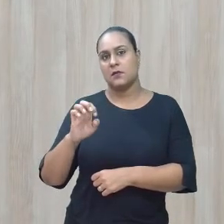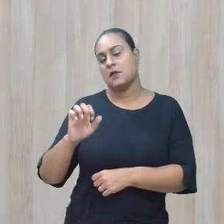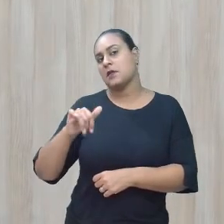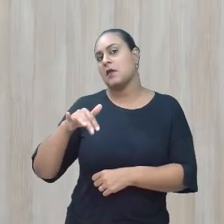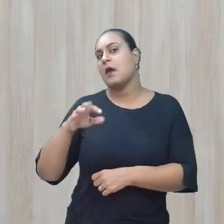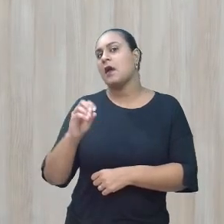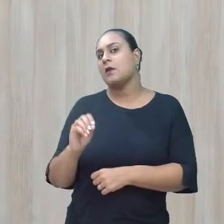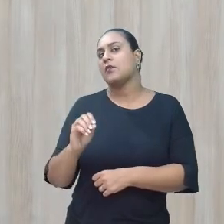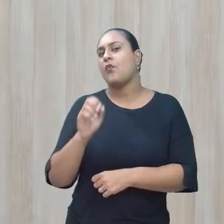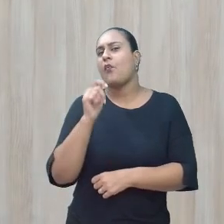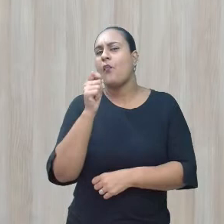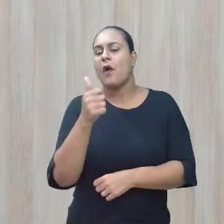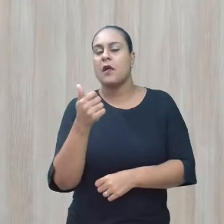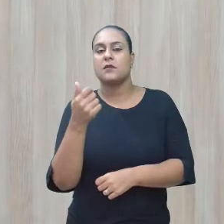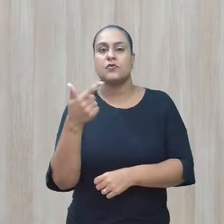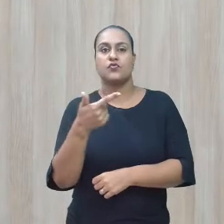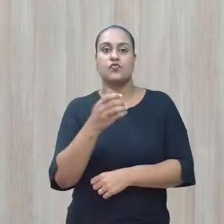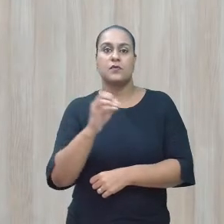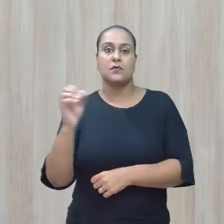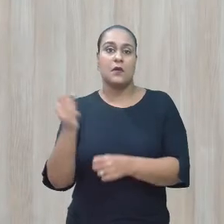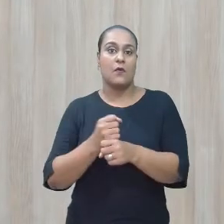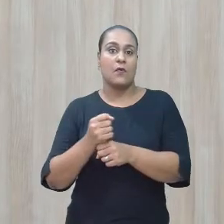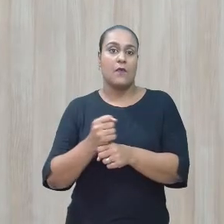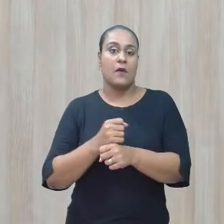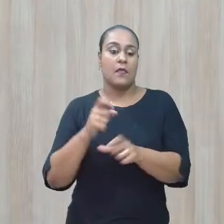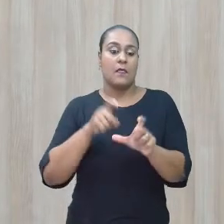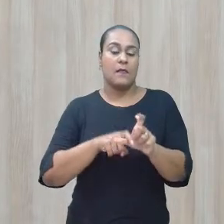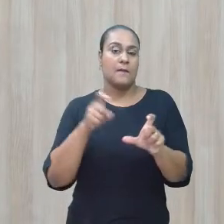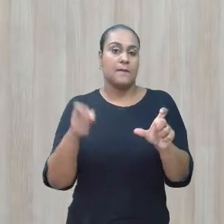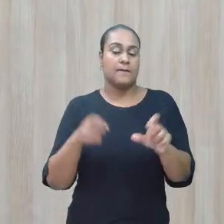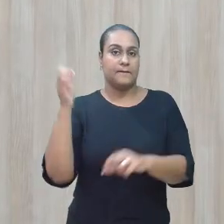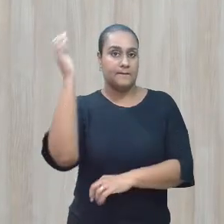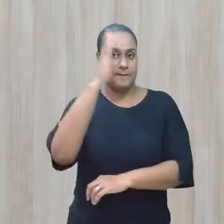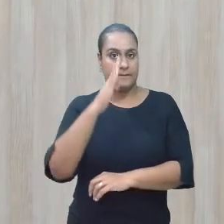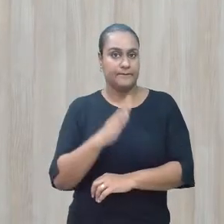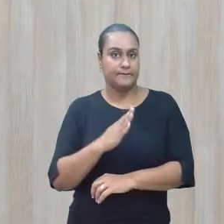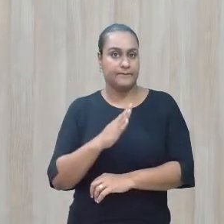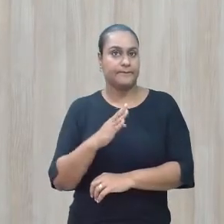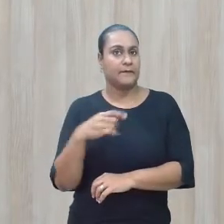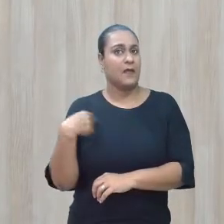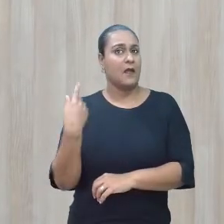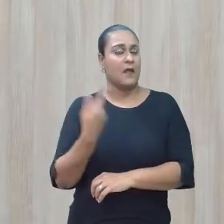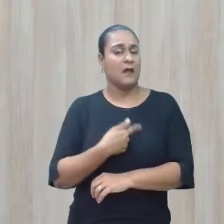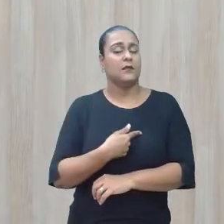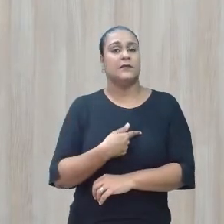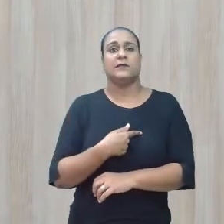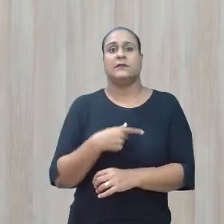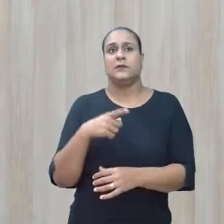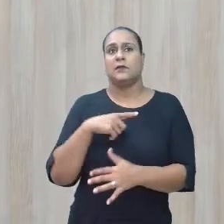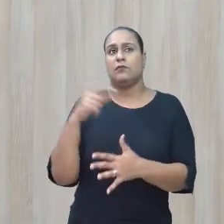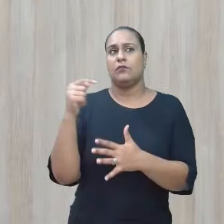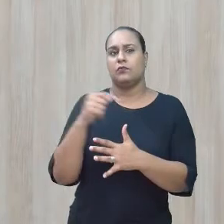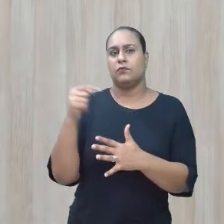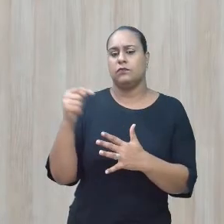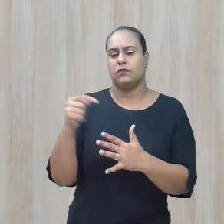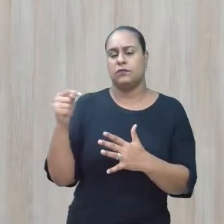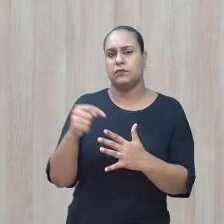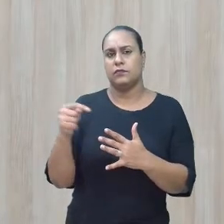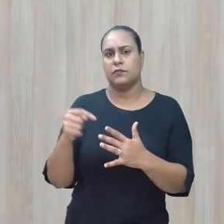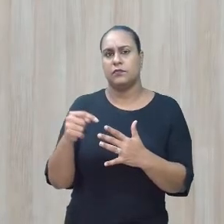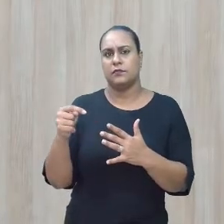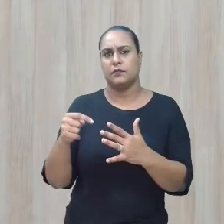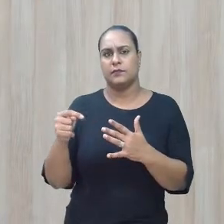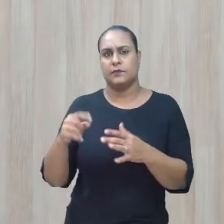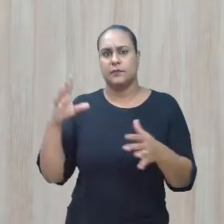anos da independência, tá? E aí a gente ainda está construindo, nós ainda construímos elementos que nós, né,